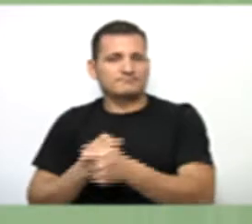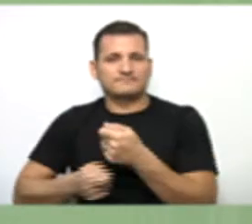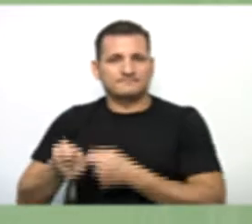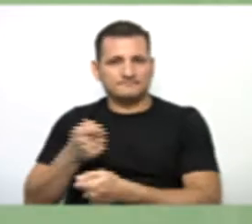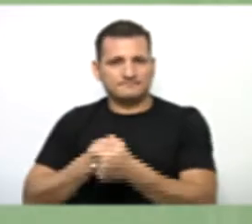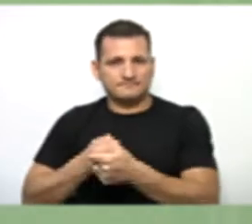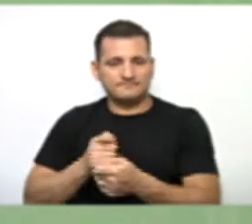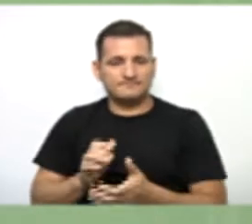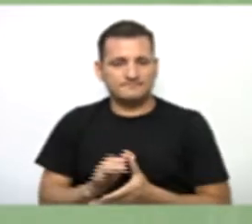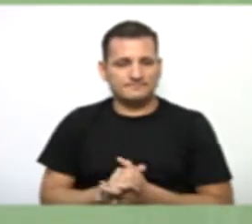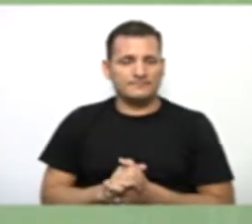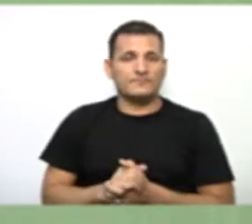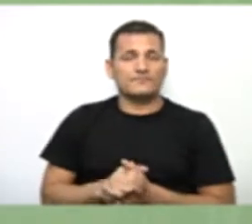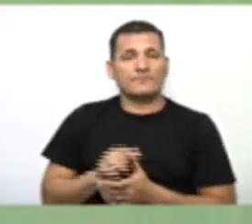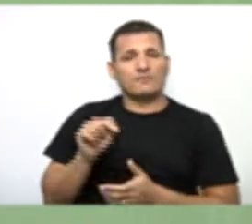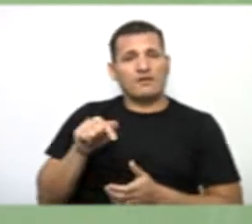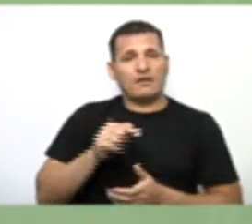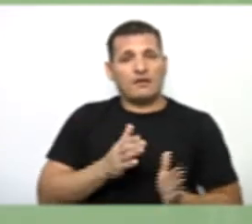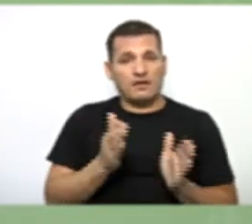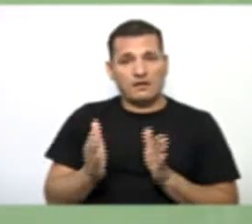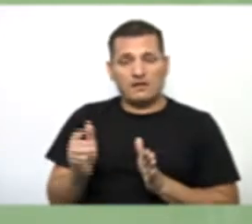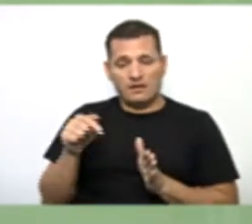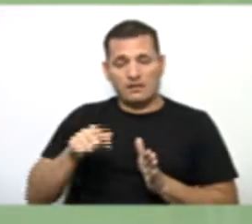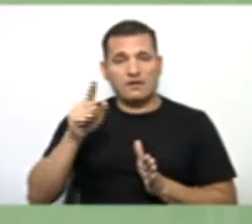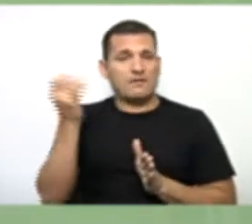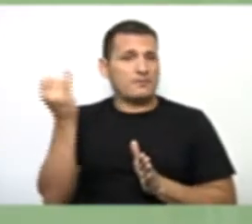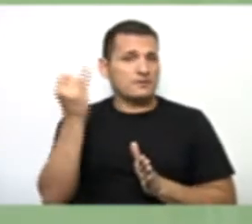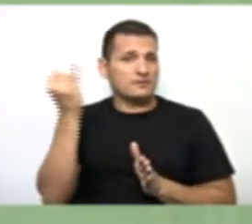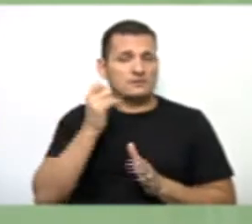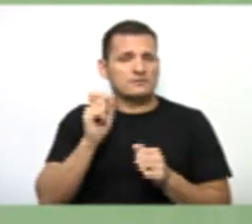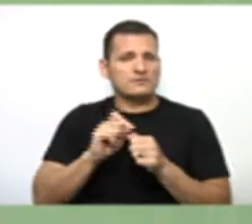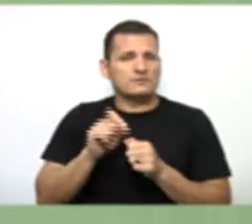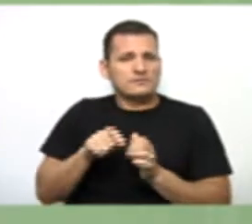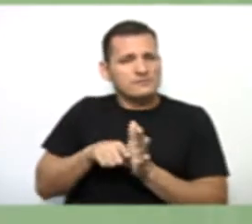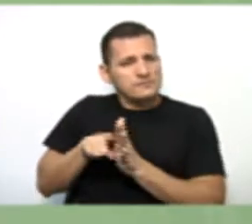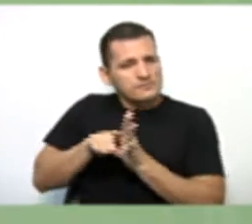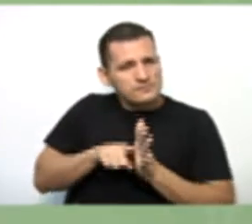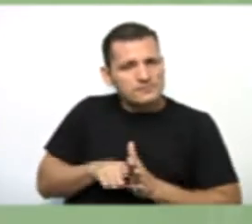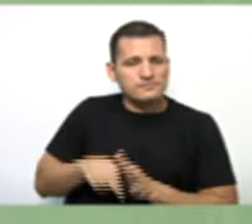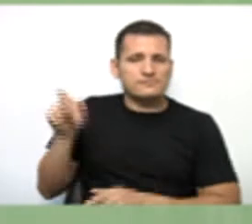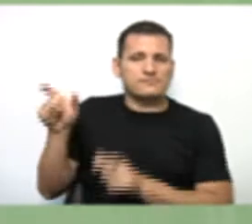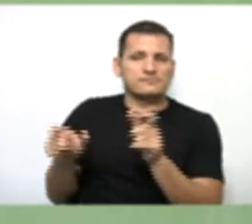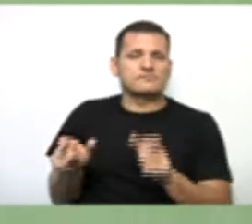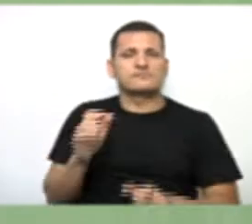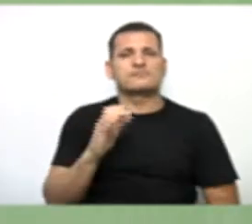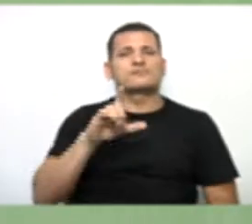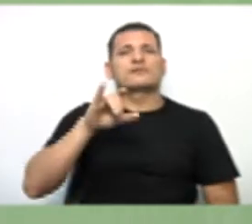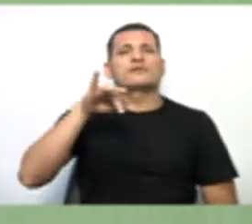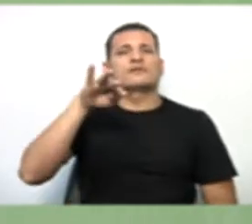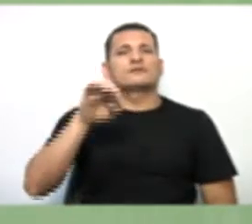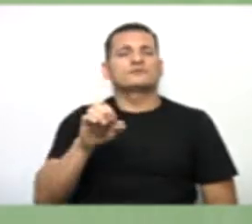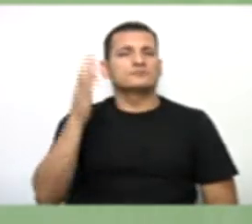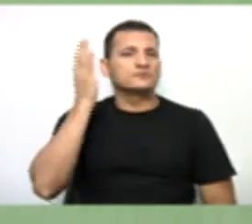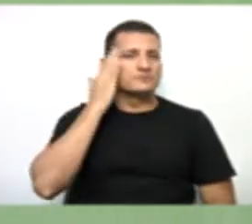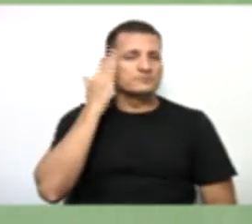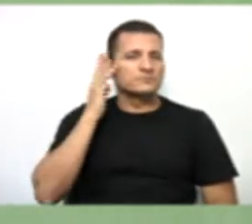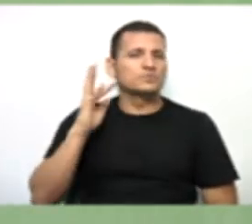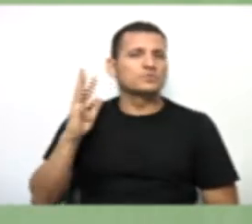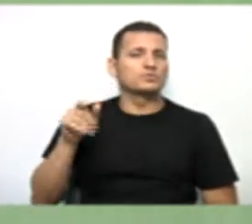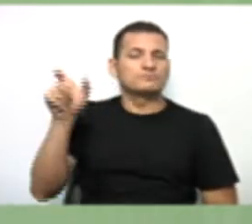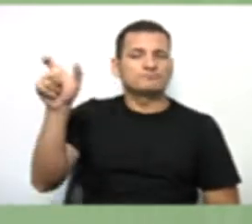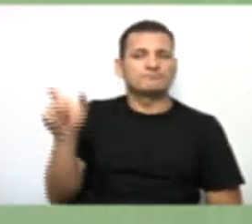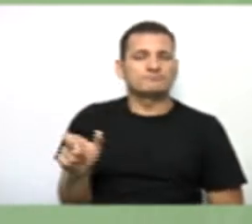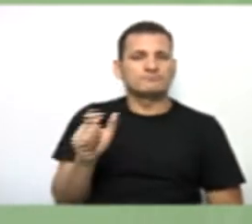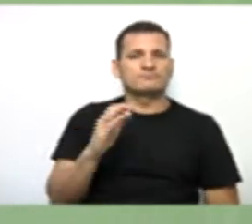negociação. Nessa fase, é importante fazer um diagnóstico do cliente, tá bom? Saber tudo do